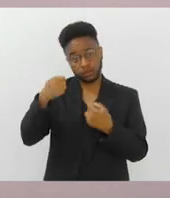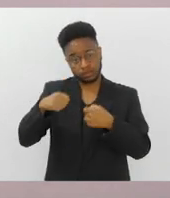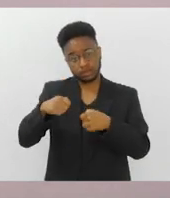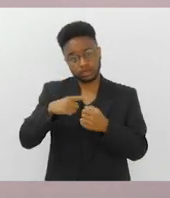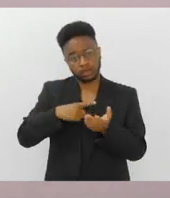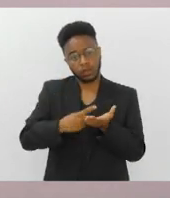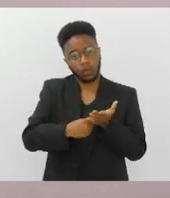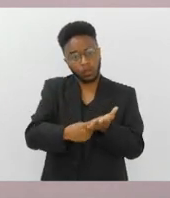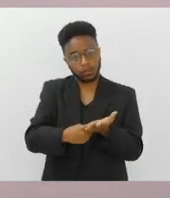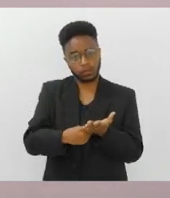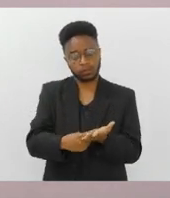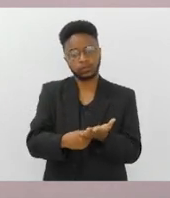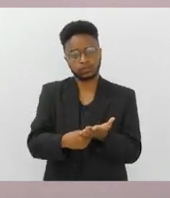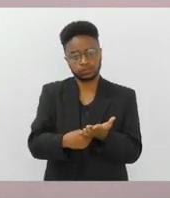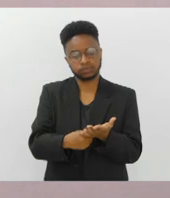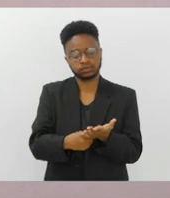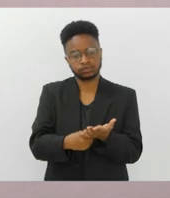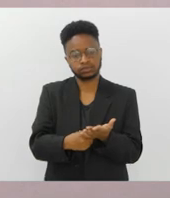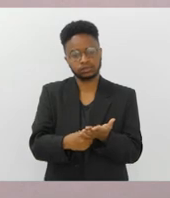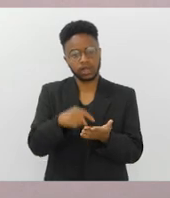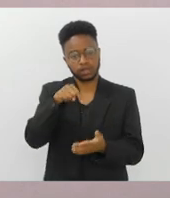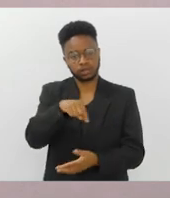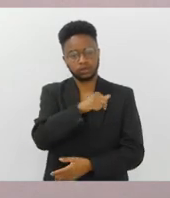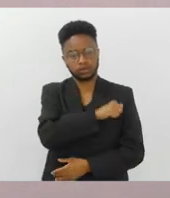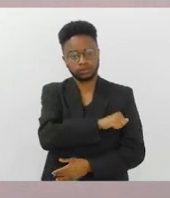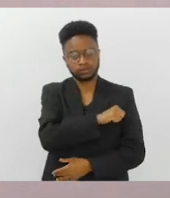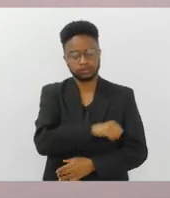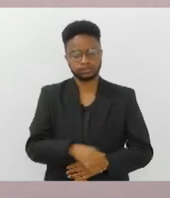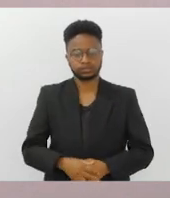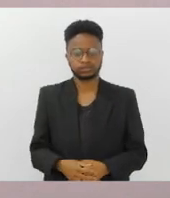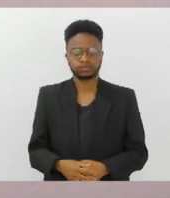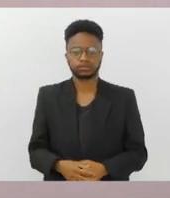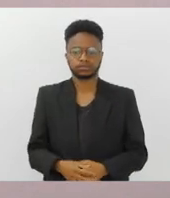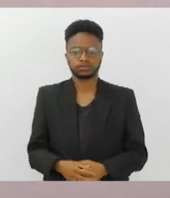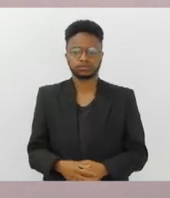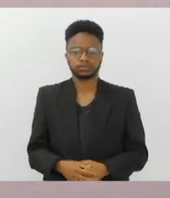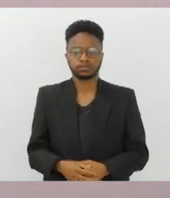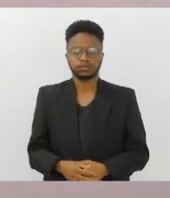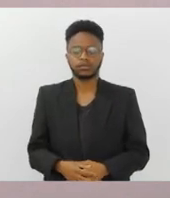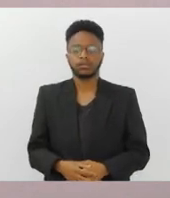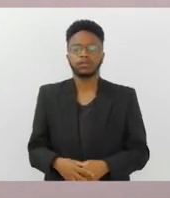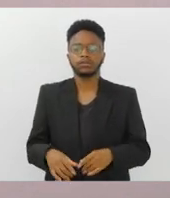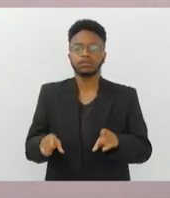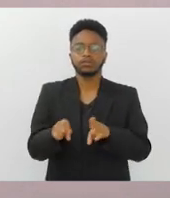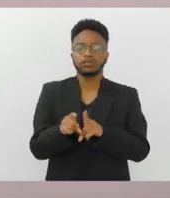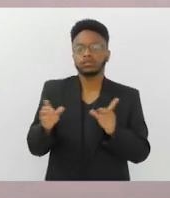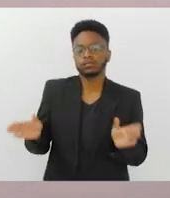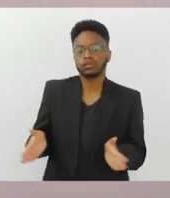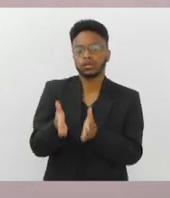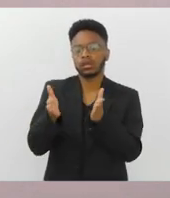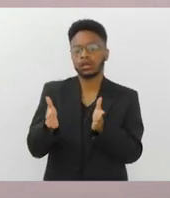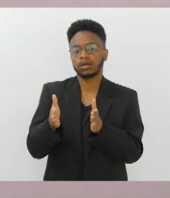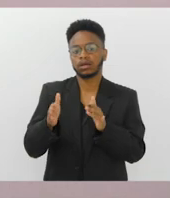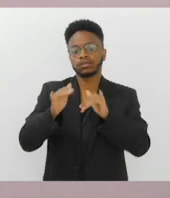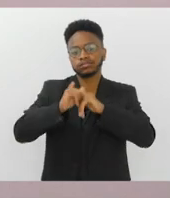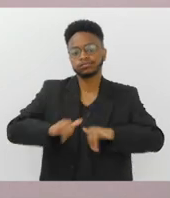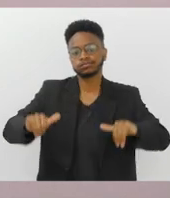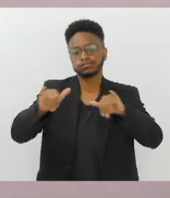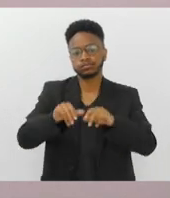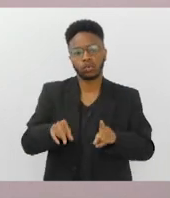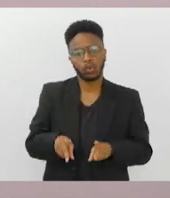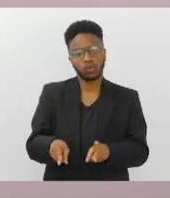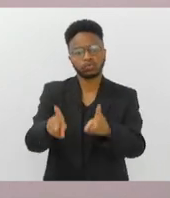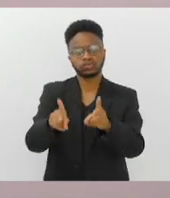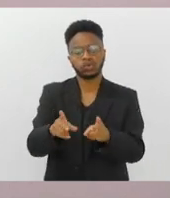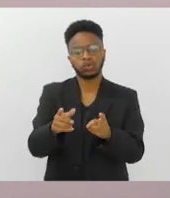cidades do Estado do Rio de Janeiro. Bem como impulsionar também a promoção de campanhas permanentes